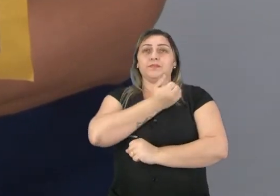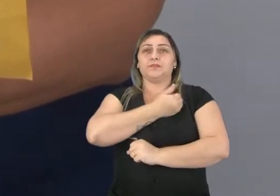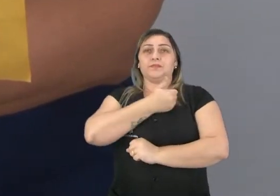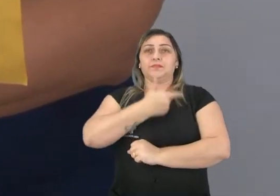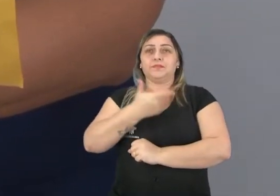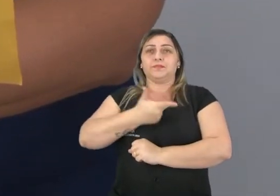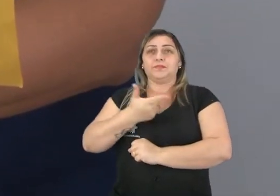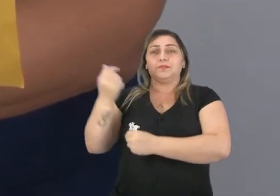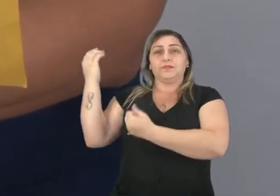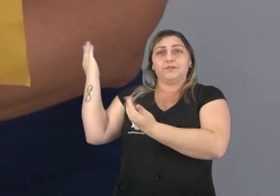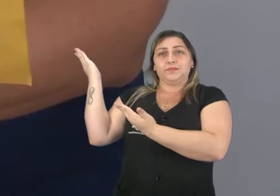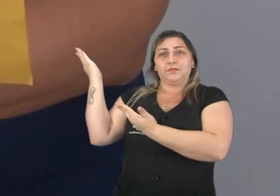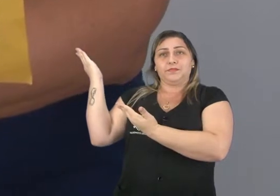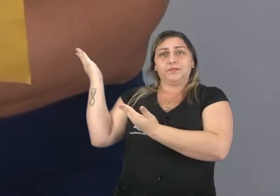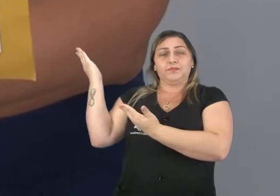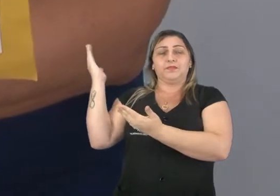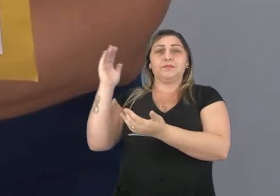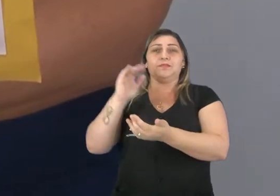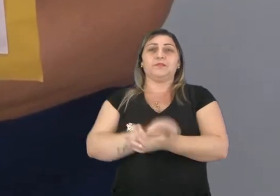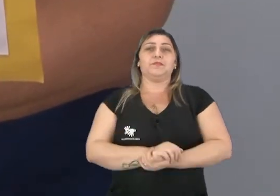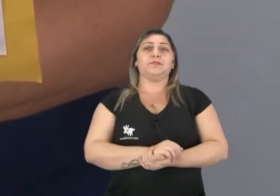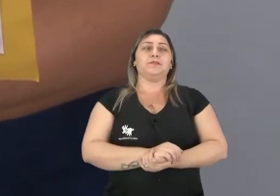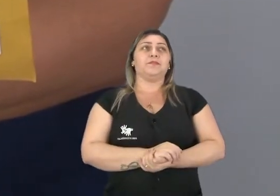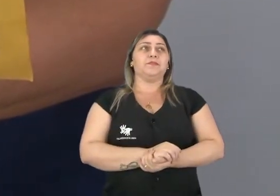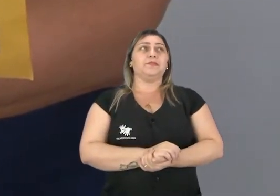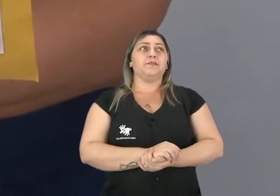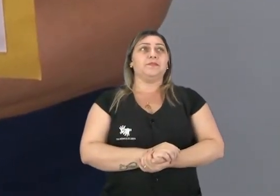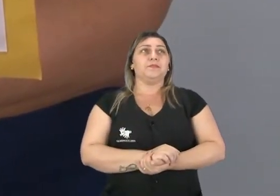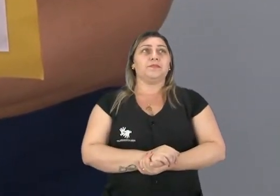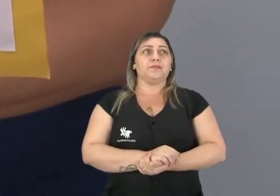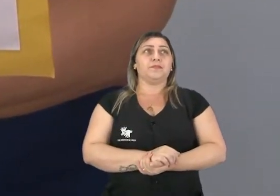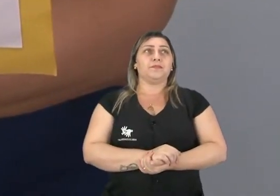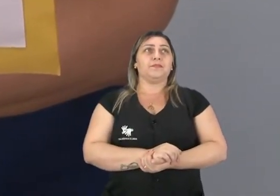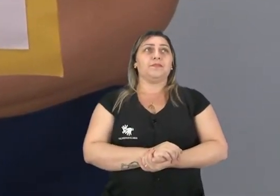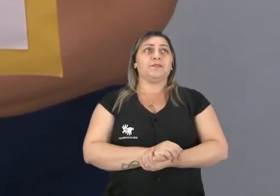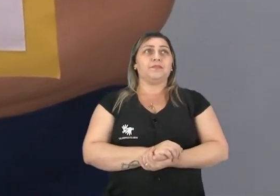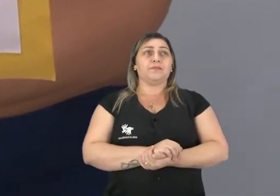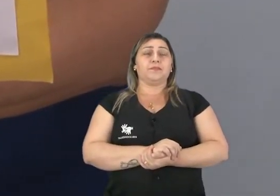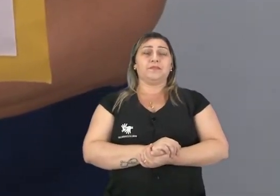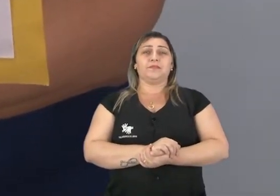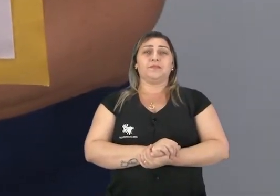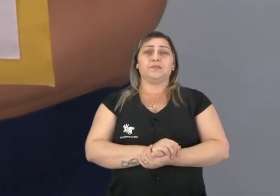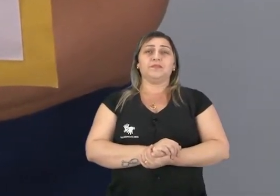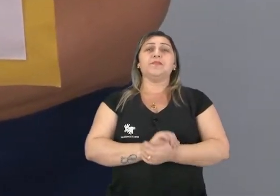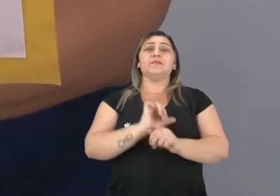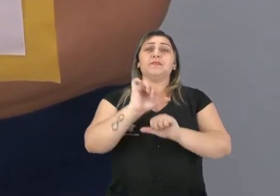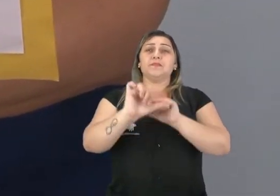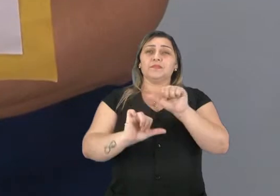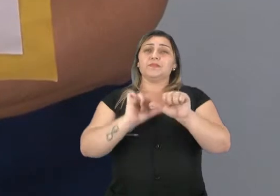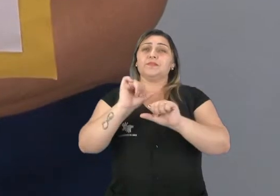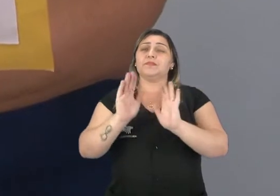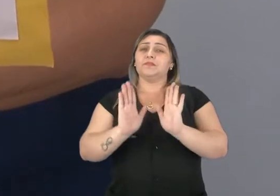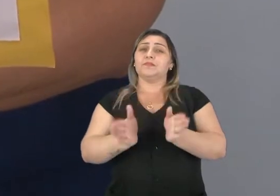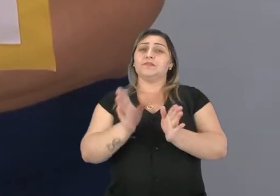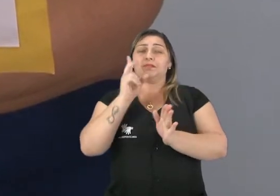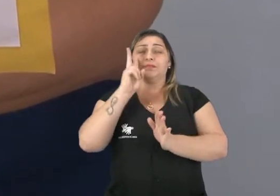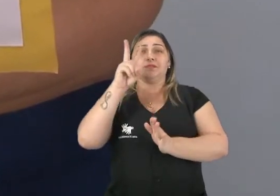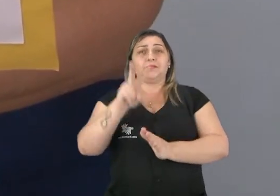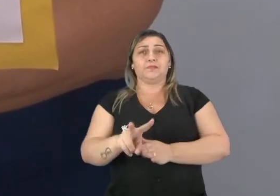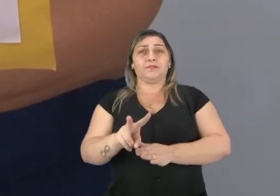certo? Chega na indústria, da indústria ele passa por todos aqueles processos que nós já vimos,